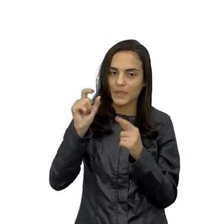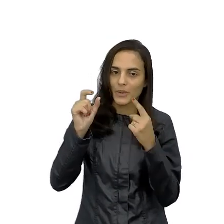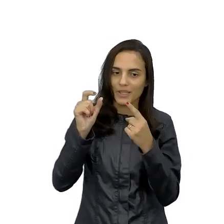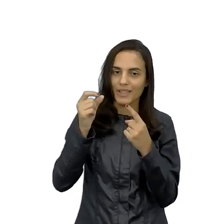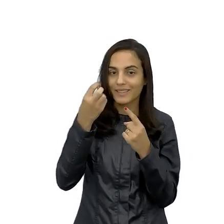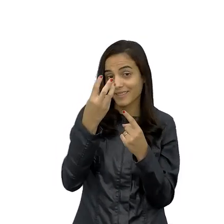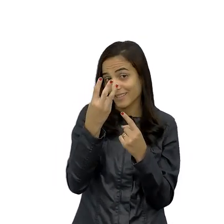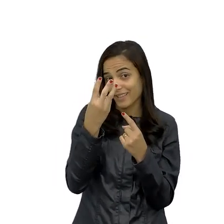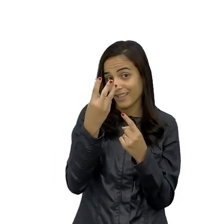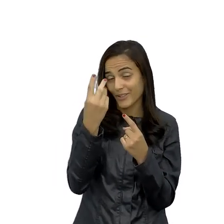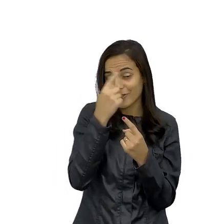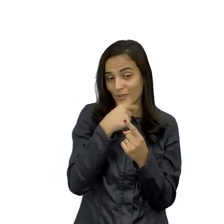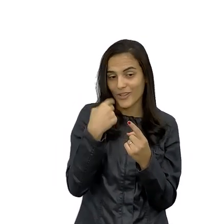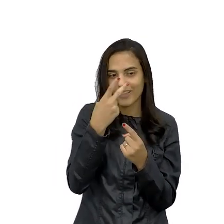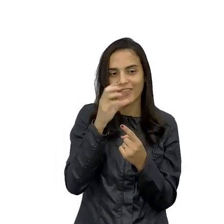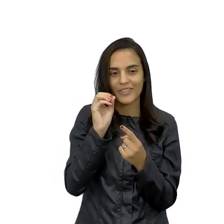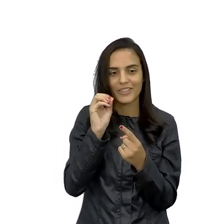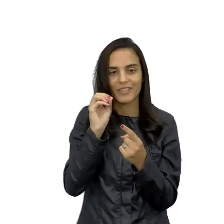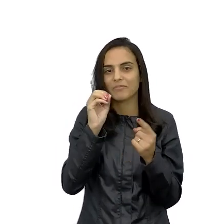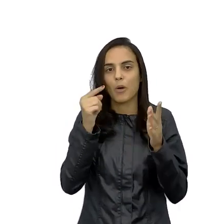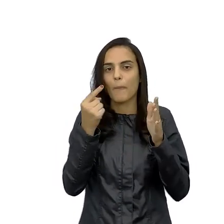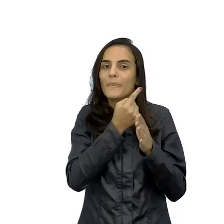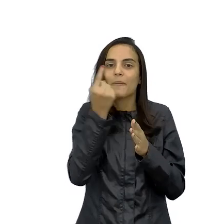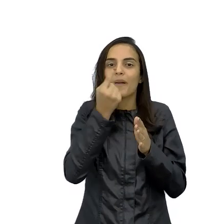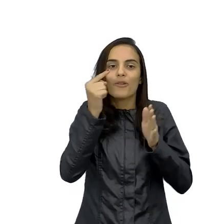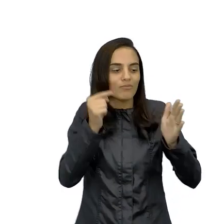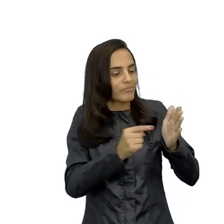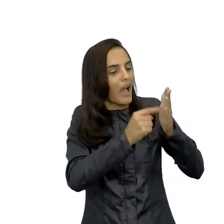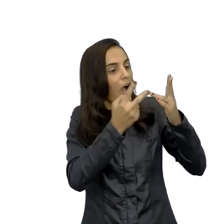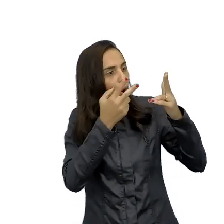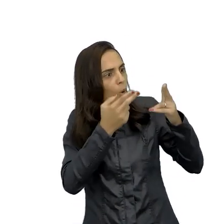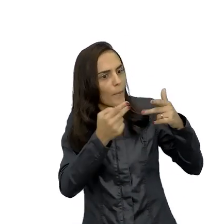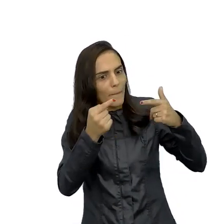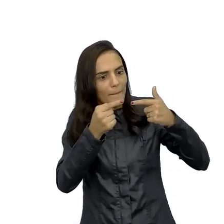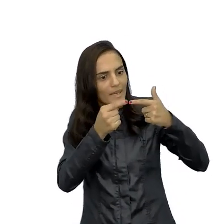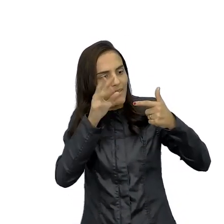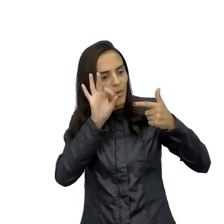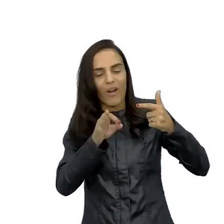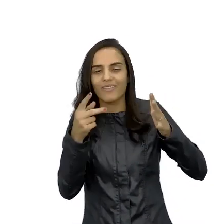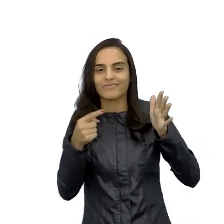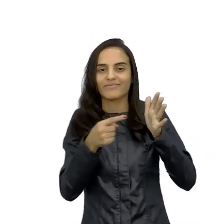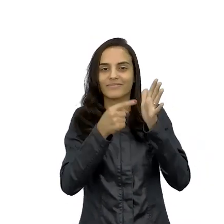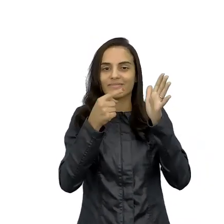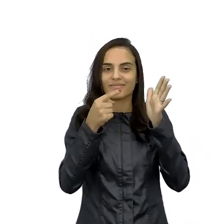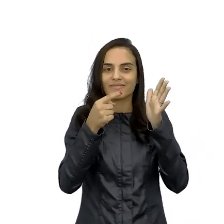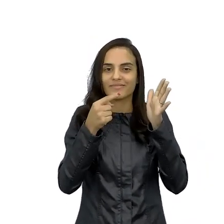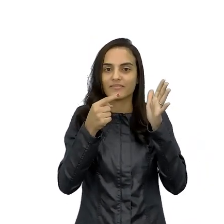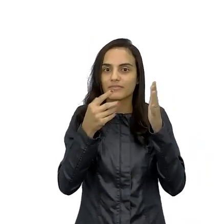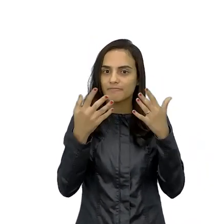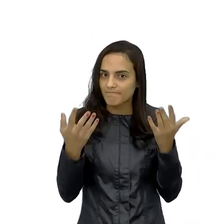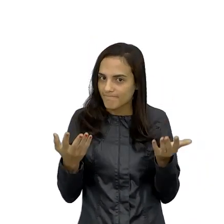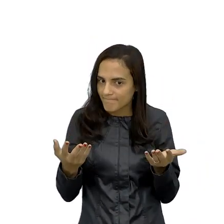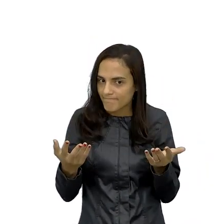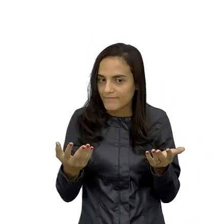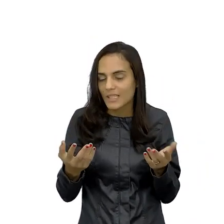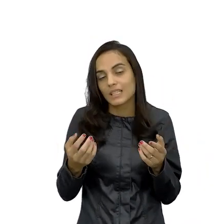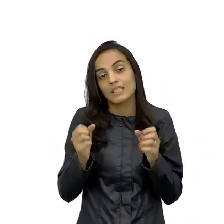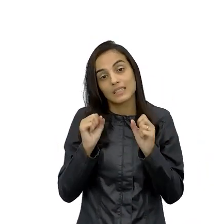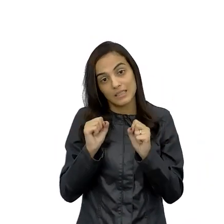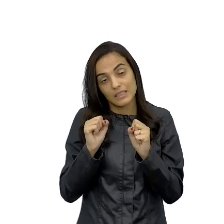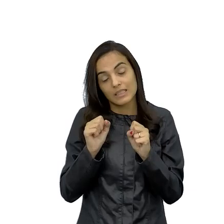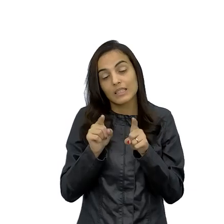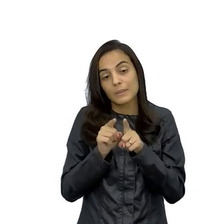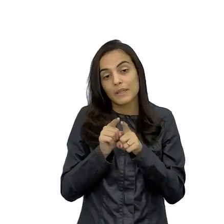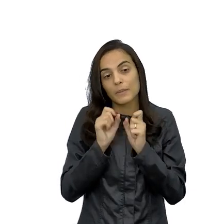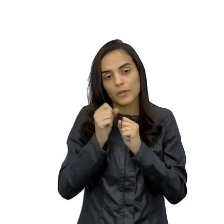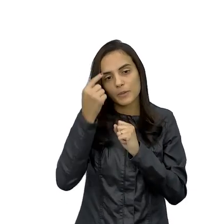3 horas e 20, então ele vai direto aqui na primeira alternativa e assinala 3 horas e 20. Mas ele também pode pensar,